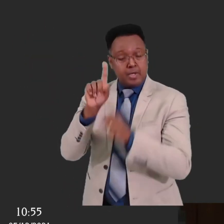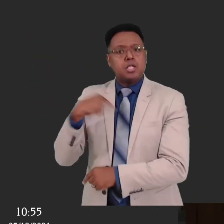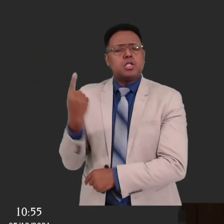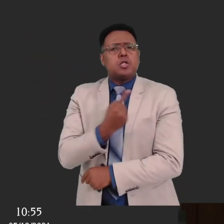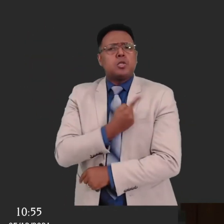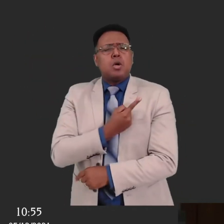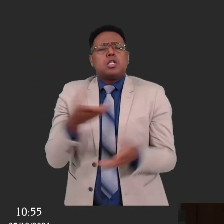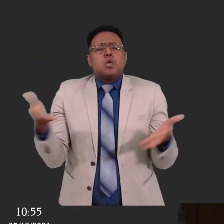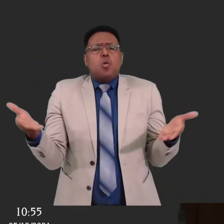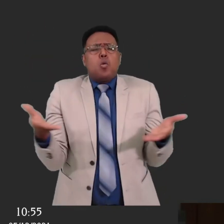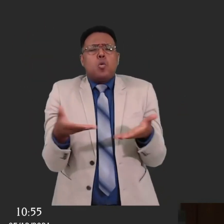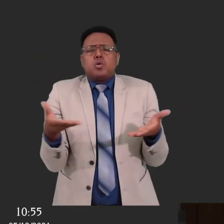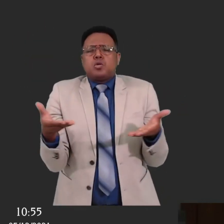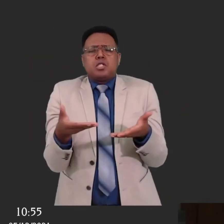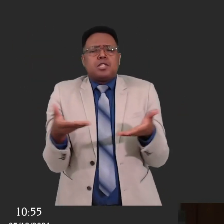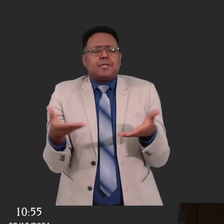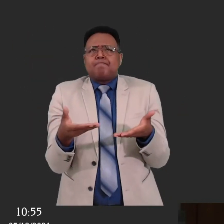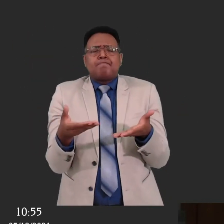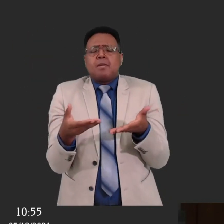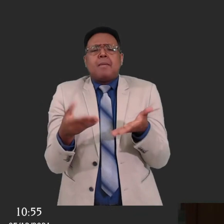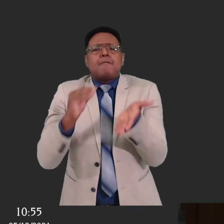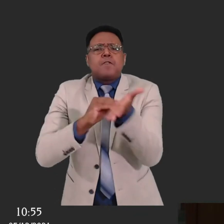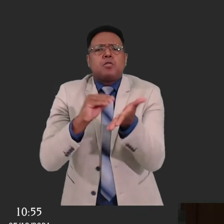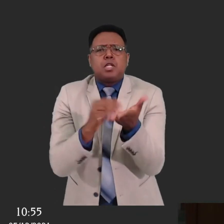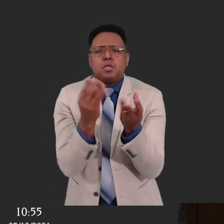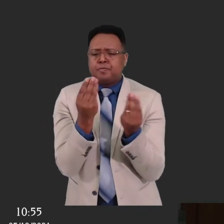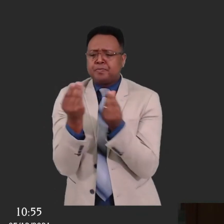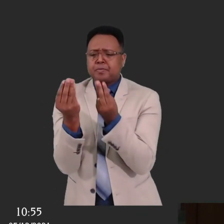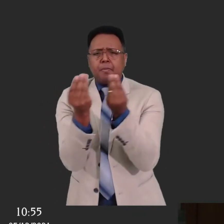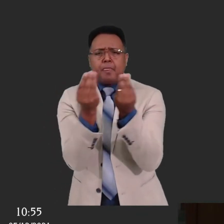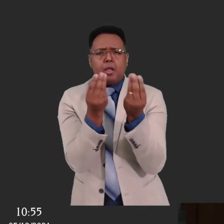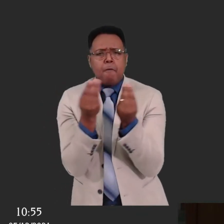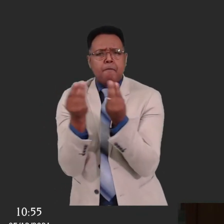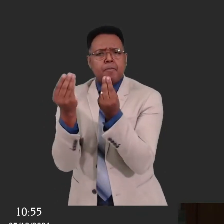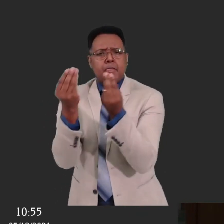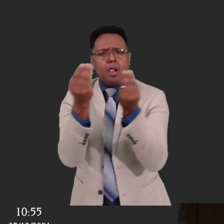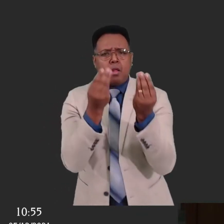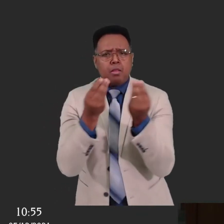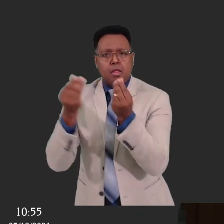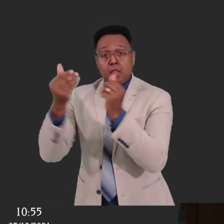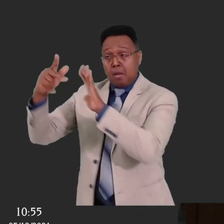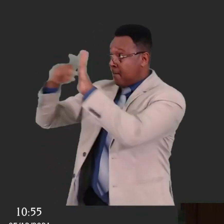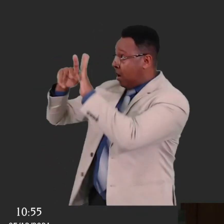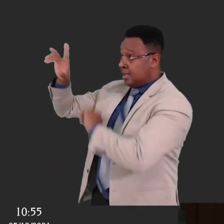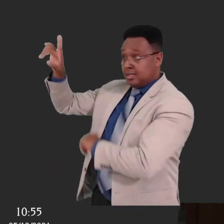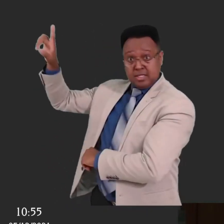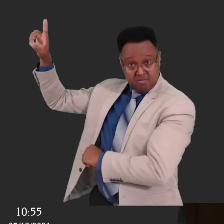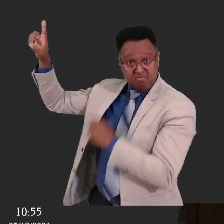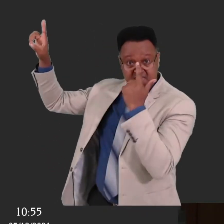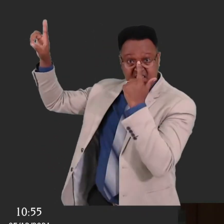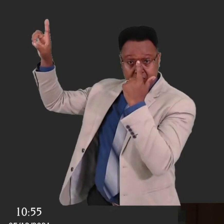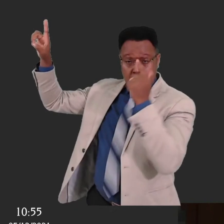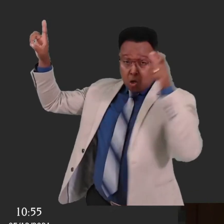e por causa da falta das qualidades de Deus na sua vida, o inimigo joga uma sujeirinha da